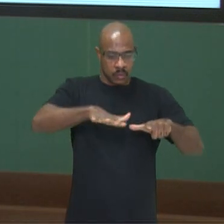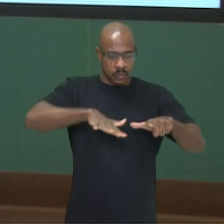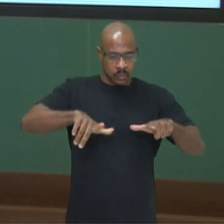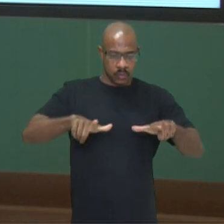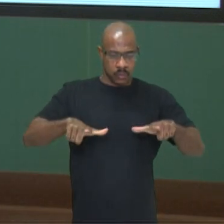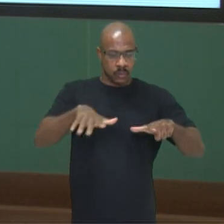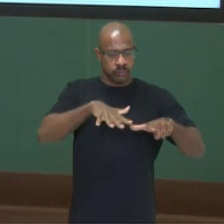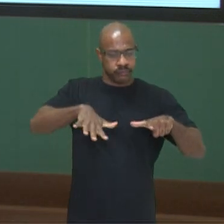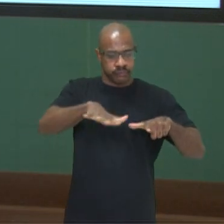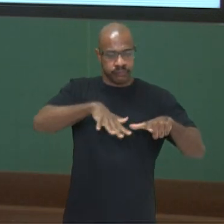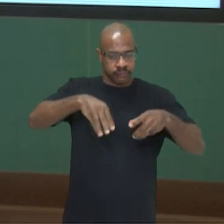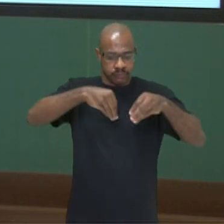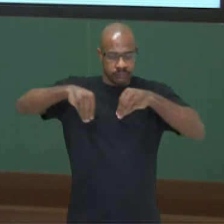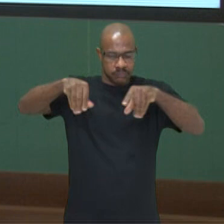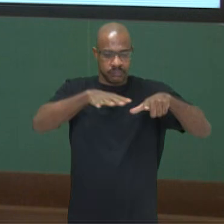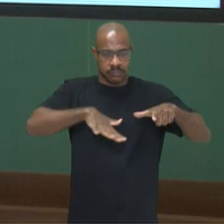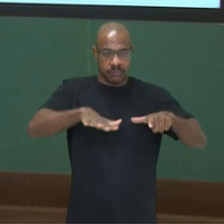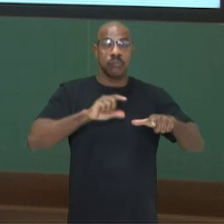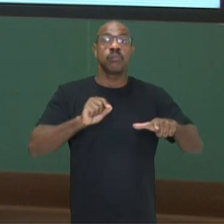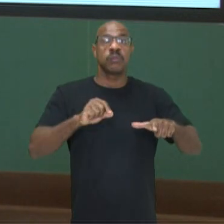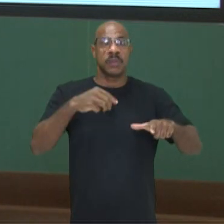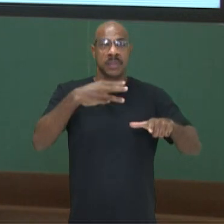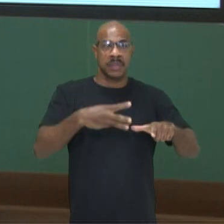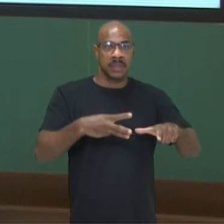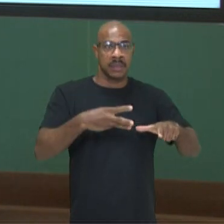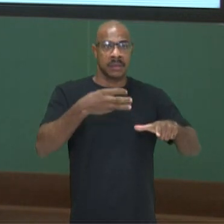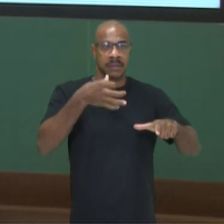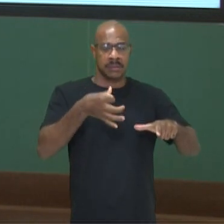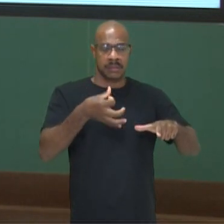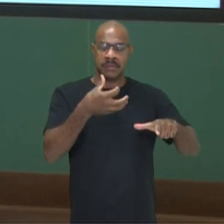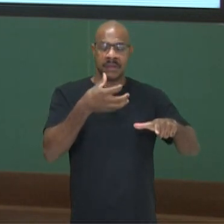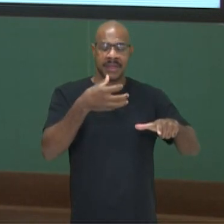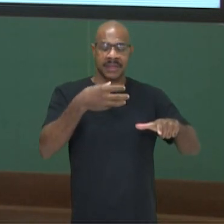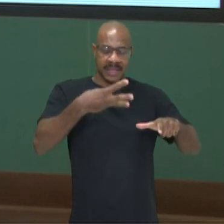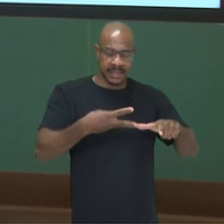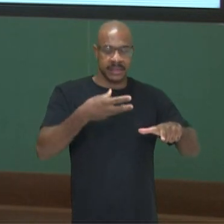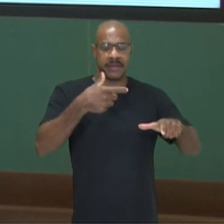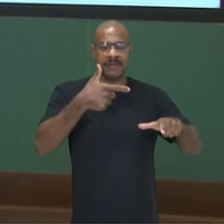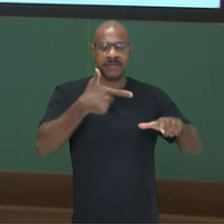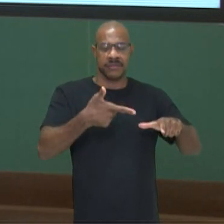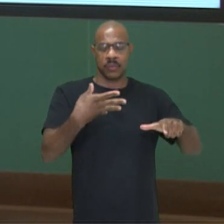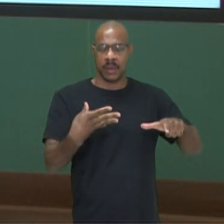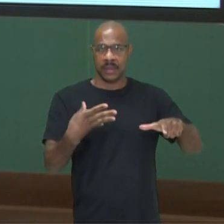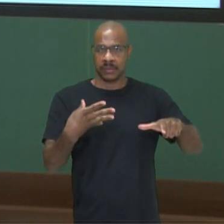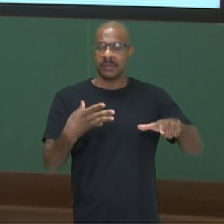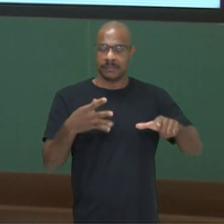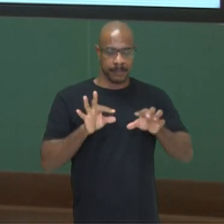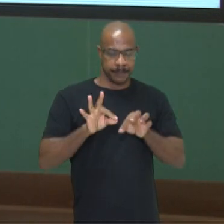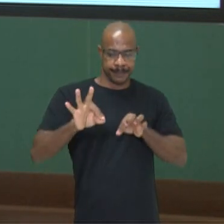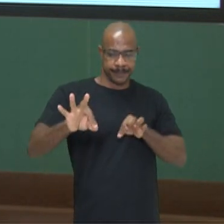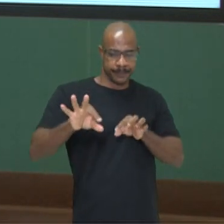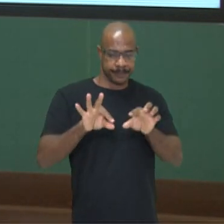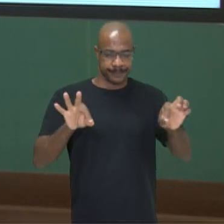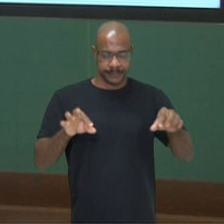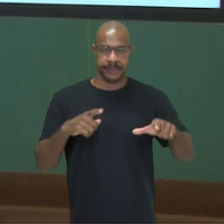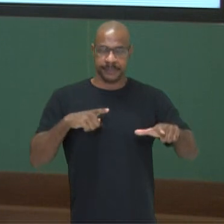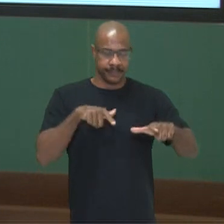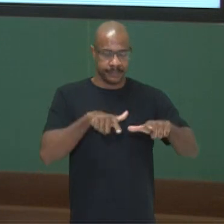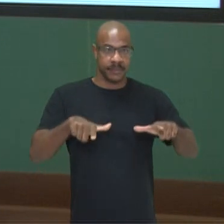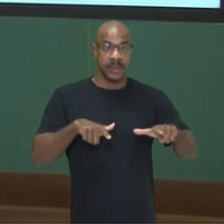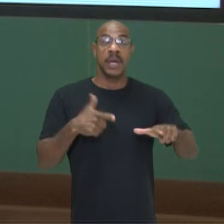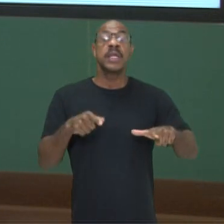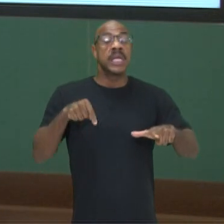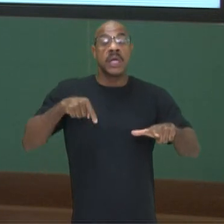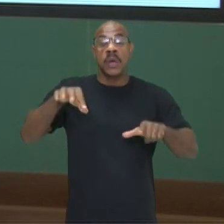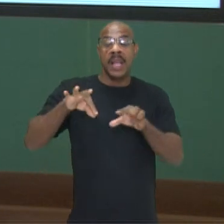área desse terreno, vale 324 metros quadrados. Ele quer que você descubra o